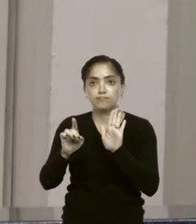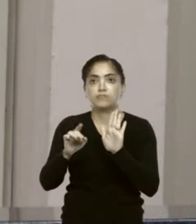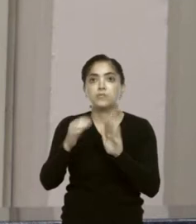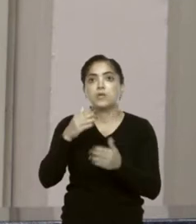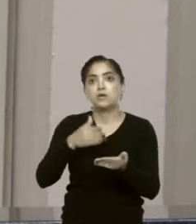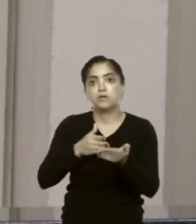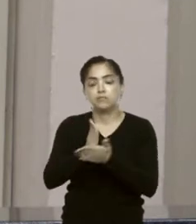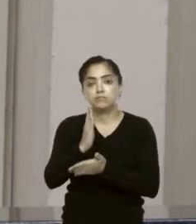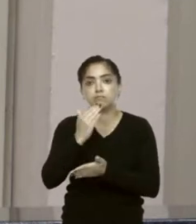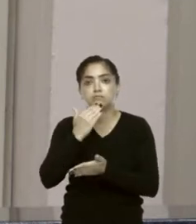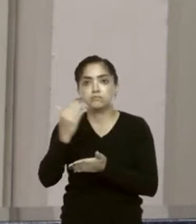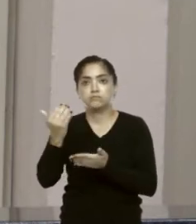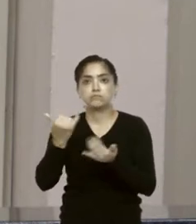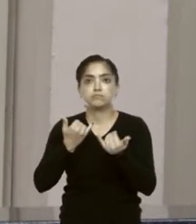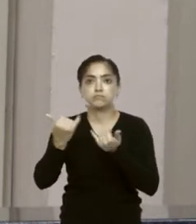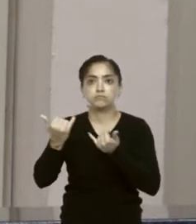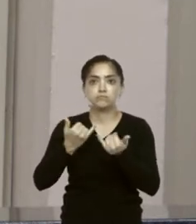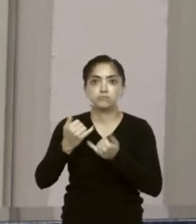informação